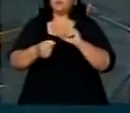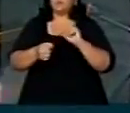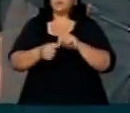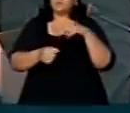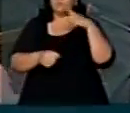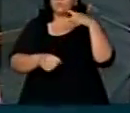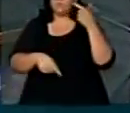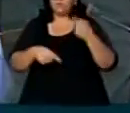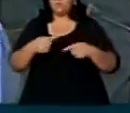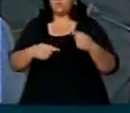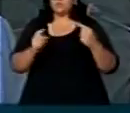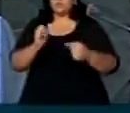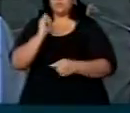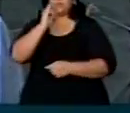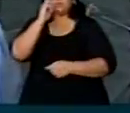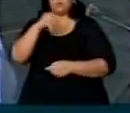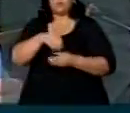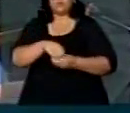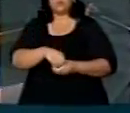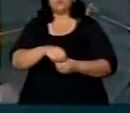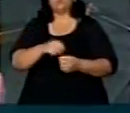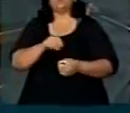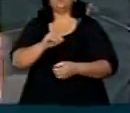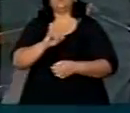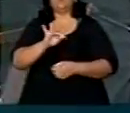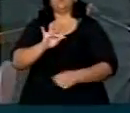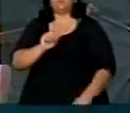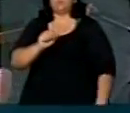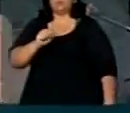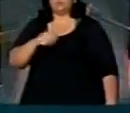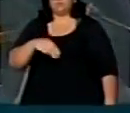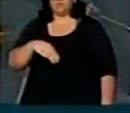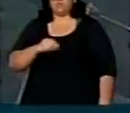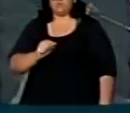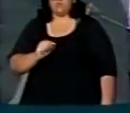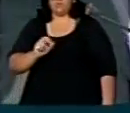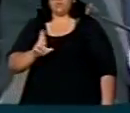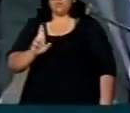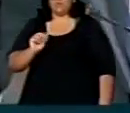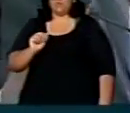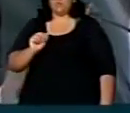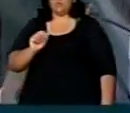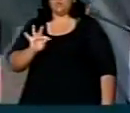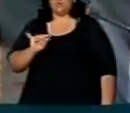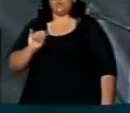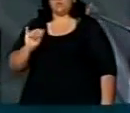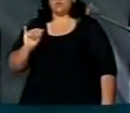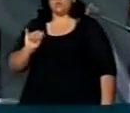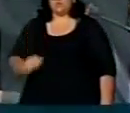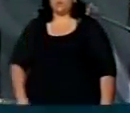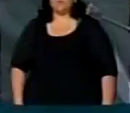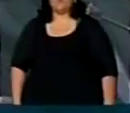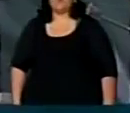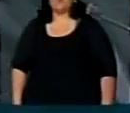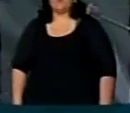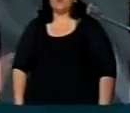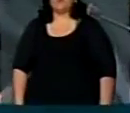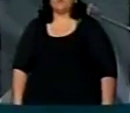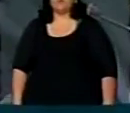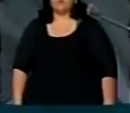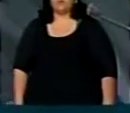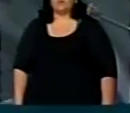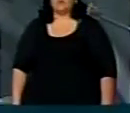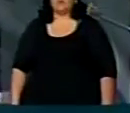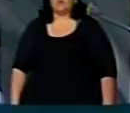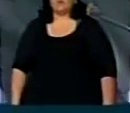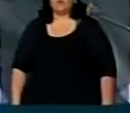Itamaraty. Há quem diga que, em parte, pela inaptidão da própria presidente de tratar os assuntos. Nesse curto espaço, a